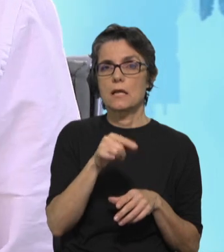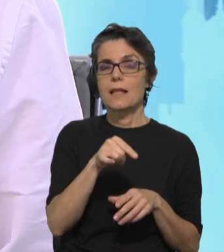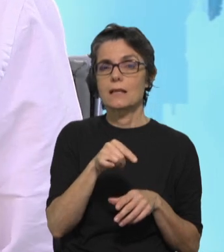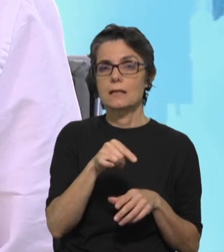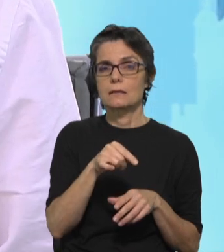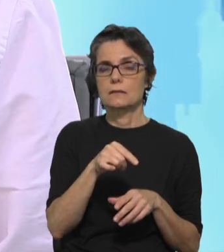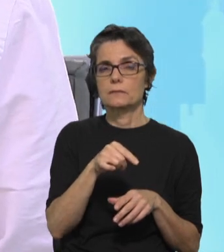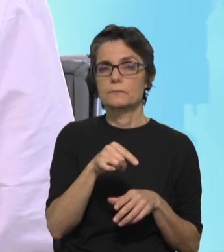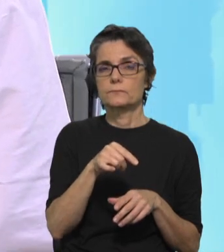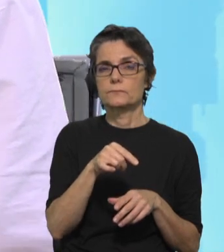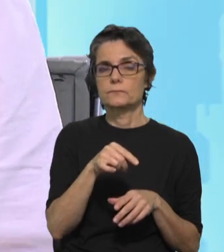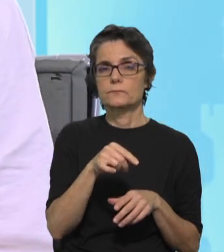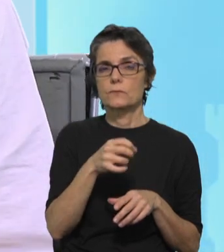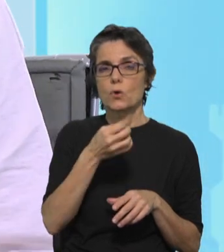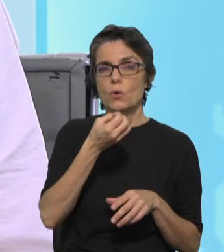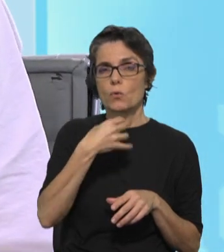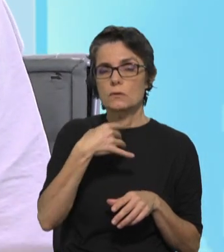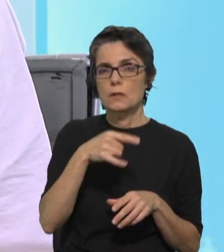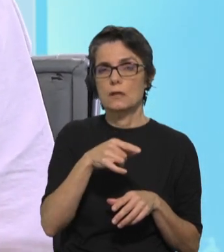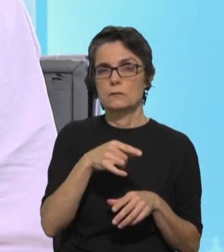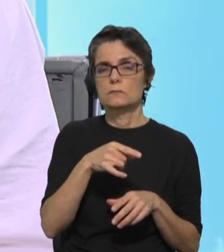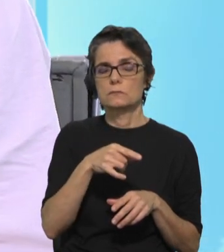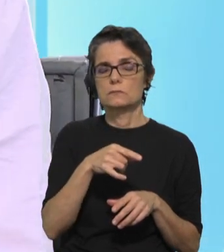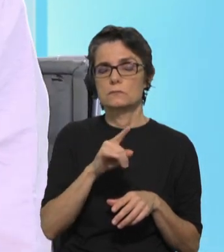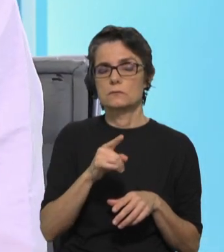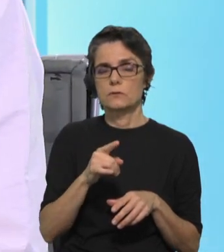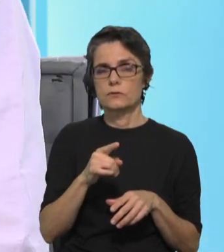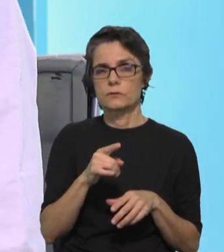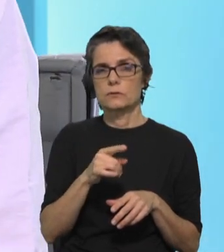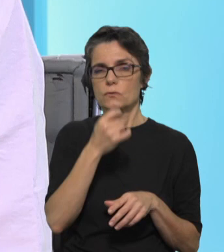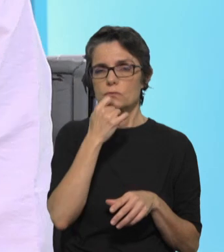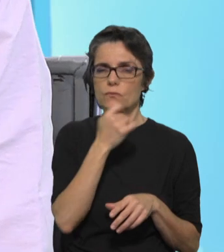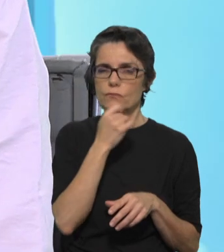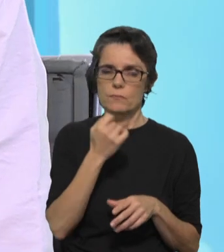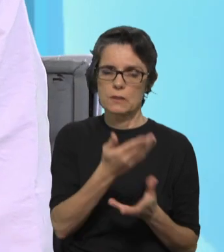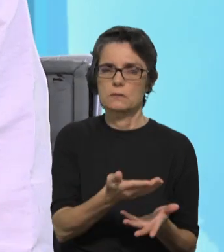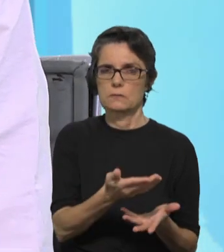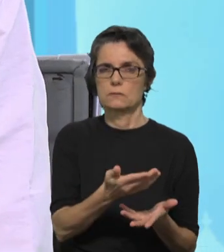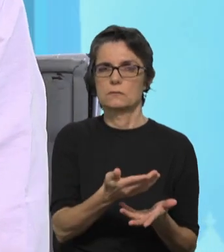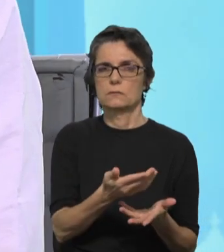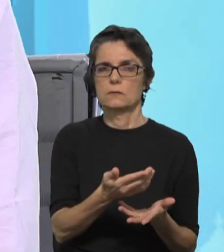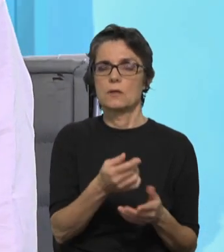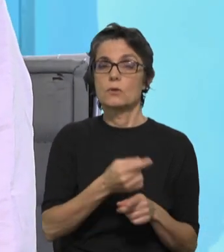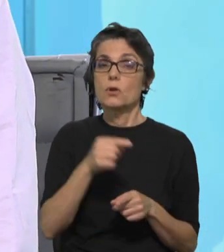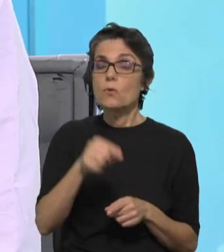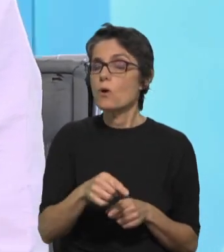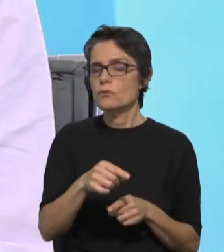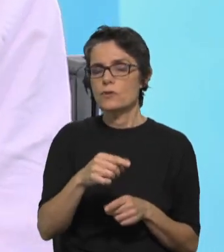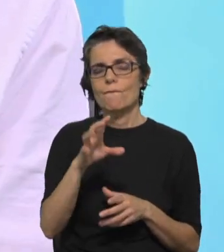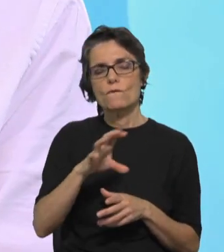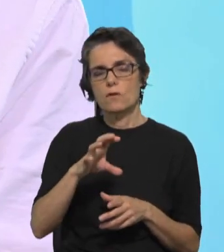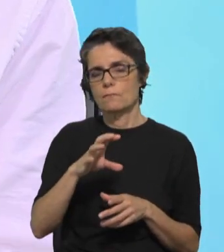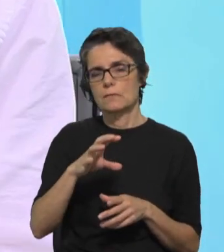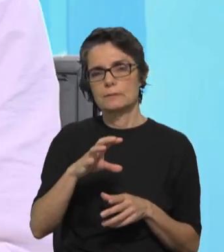que, digamos, se calhar foram mártires do nosso tempo, exatamente porque, hoje em dia, a verdade existem formas de opressão.